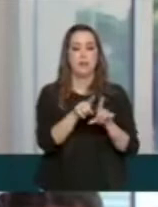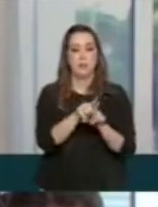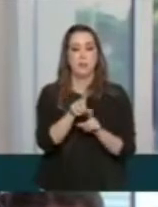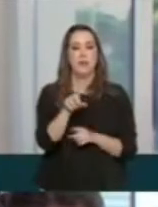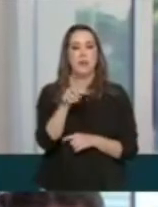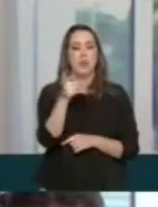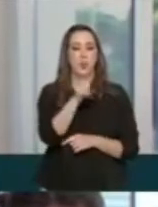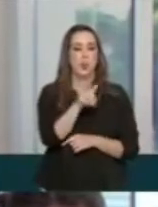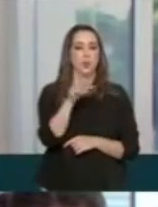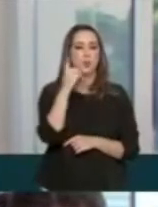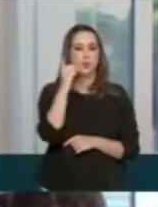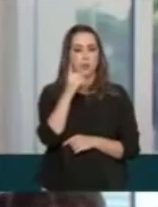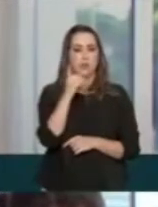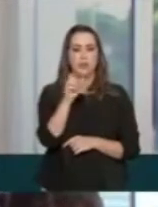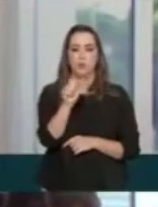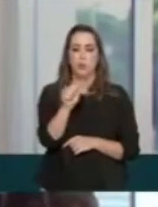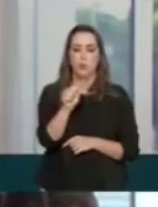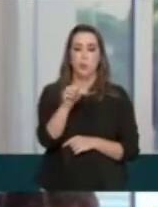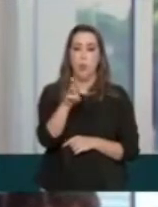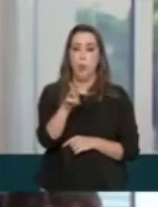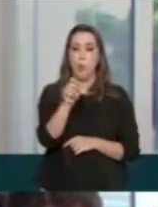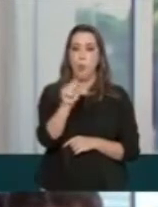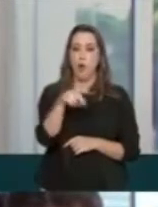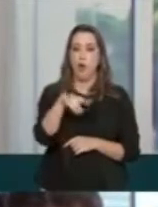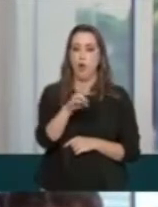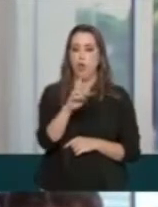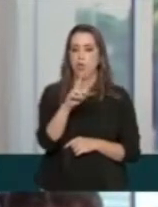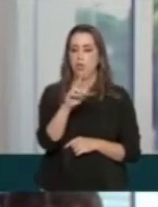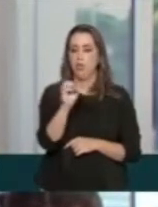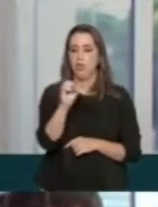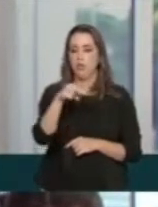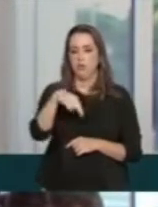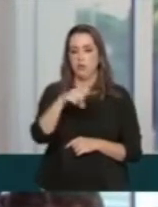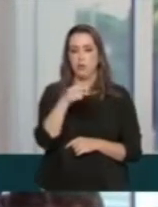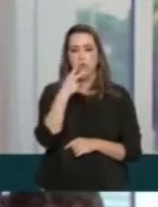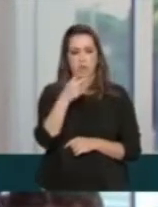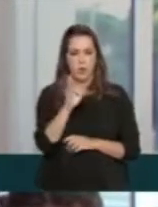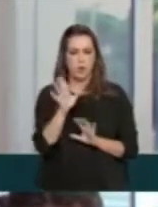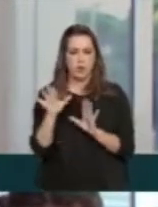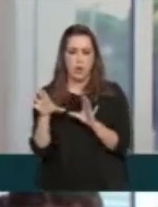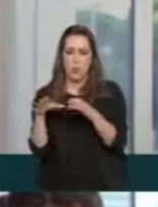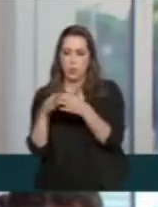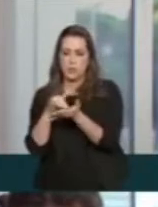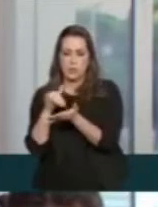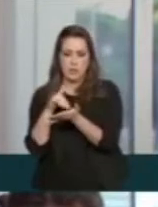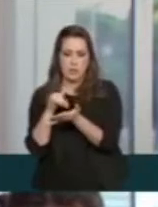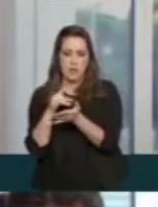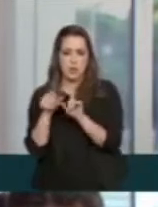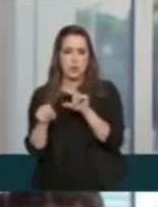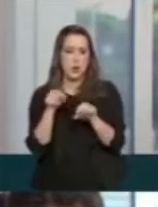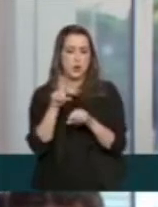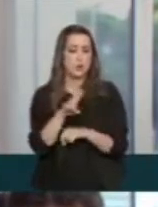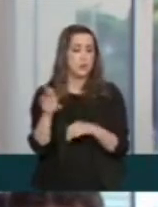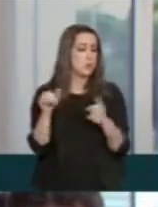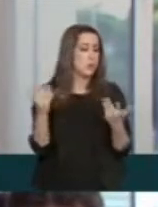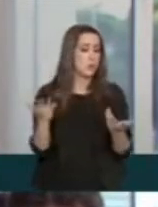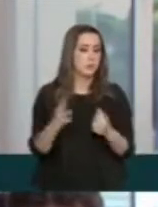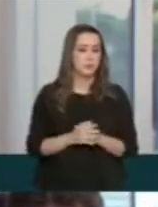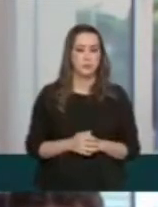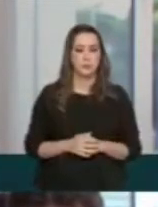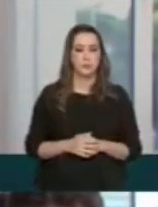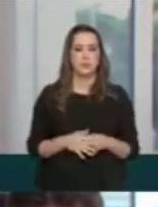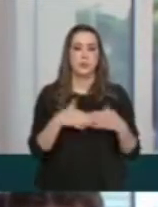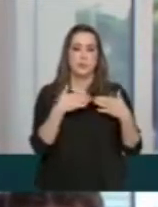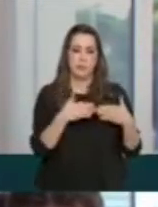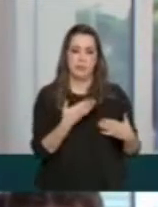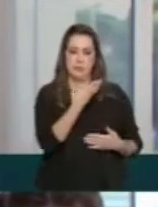Torres. Isso chegou a ser discutido, uma preferência do colégio, por exemplo, nessa reunião de hoje? E aproveitando a presença do